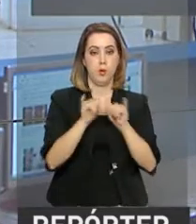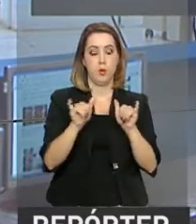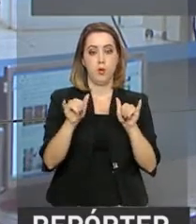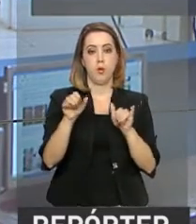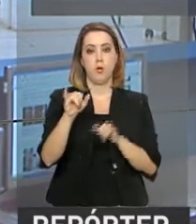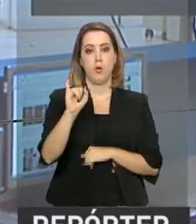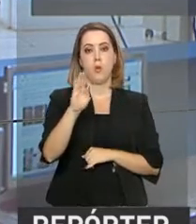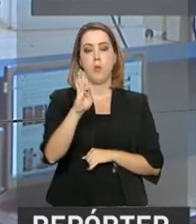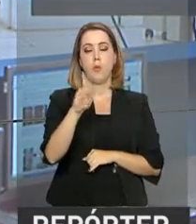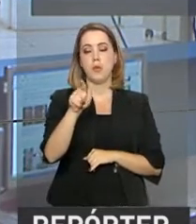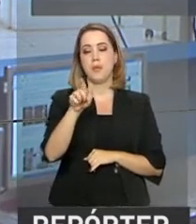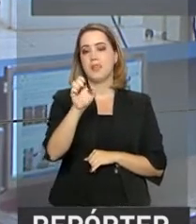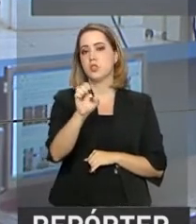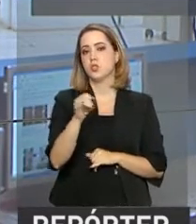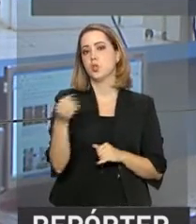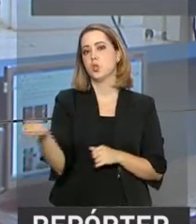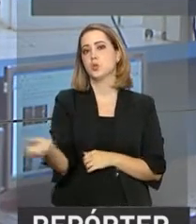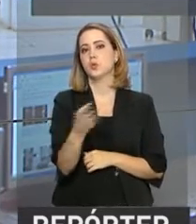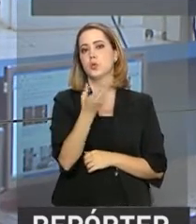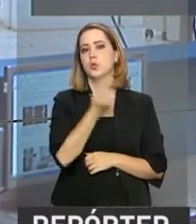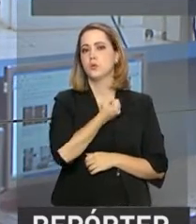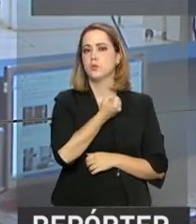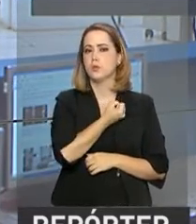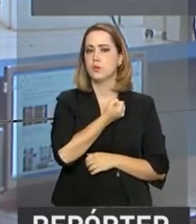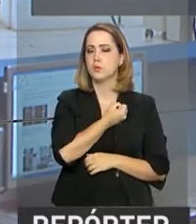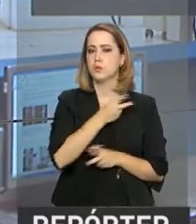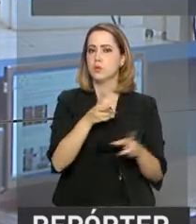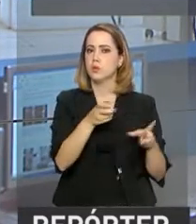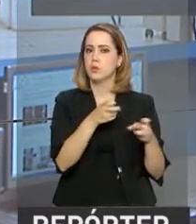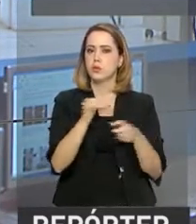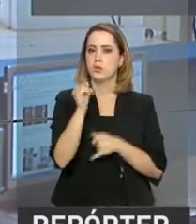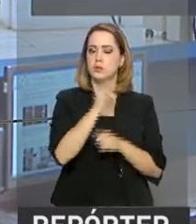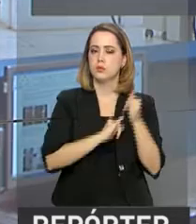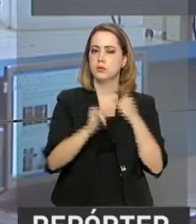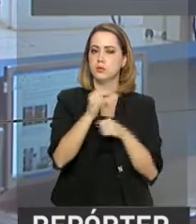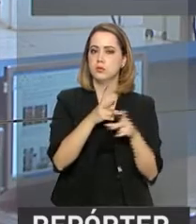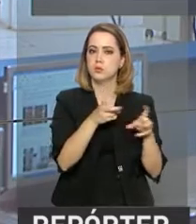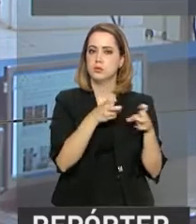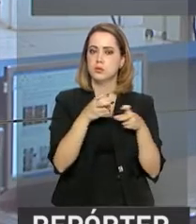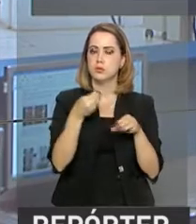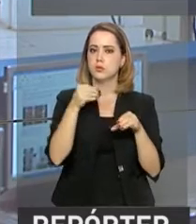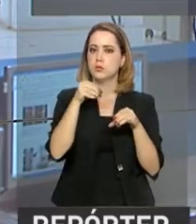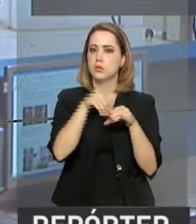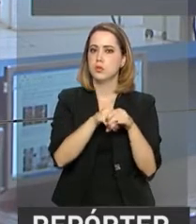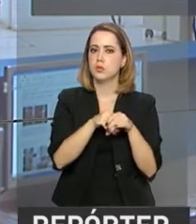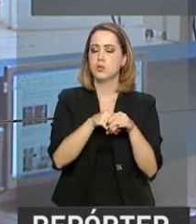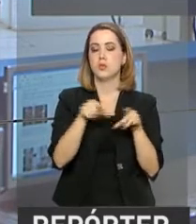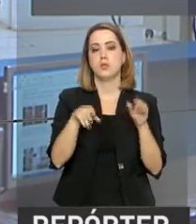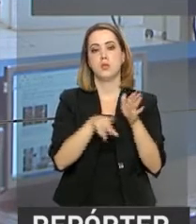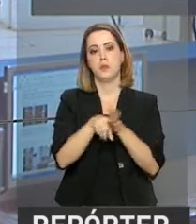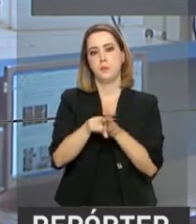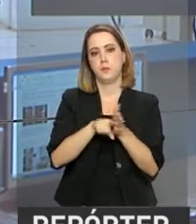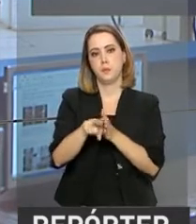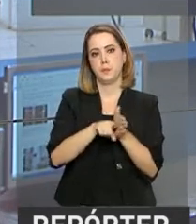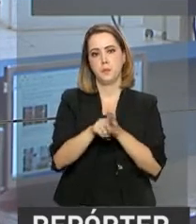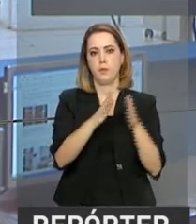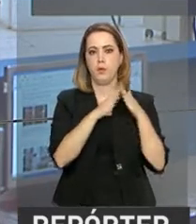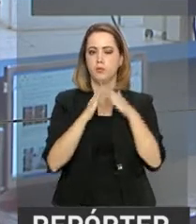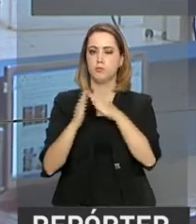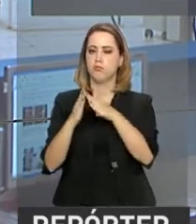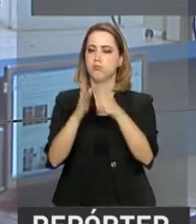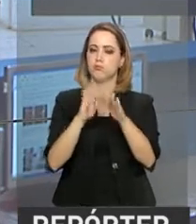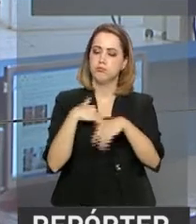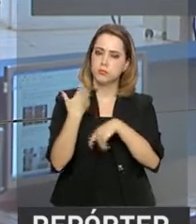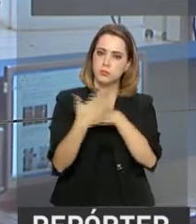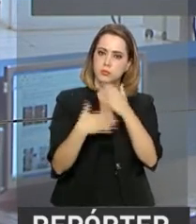lançou novos indicadores do mercado de trabalho entre as informações analisadas dentro da pesquisa nacional por amostra de domicílios contínua